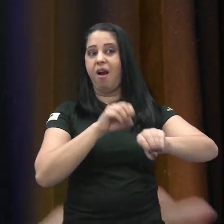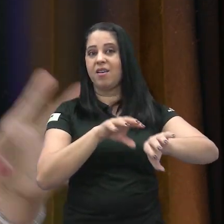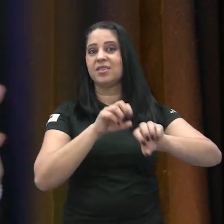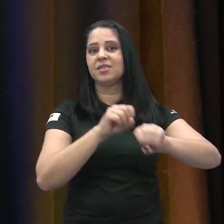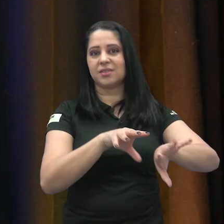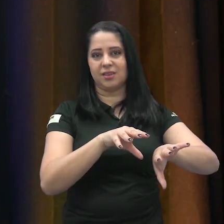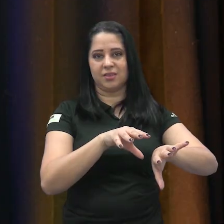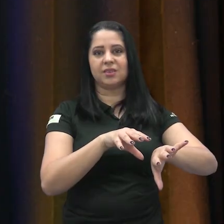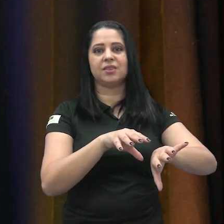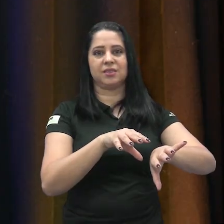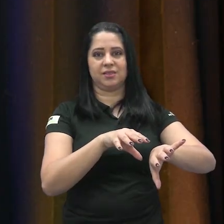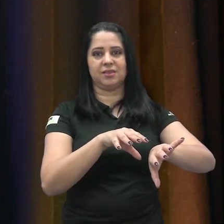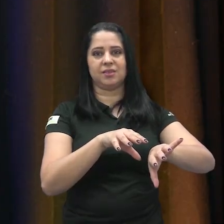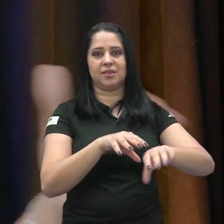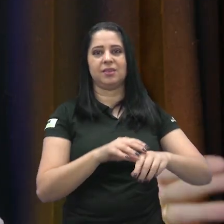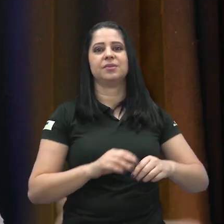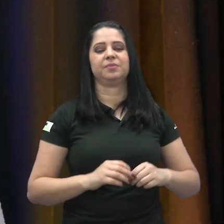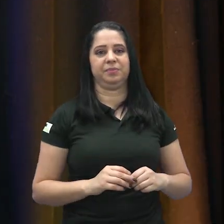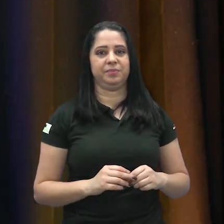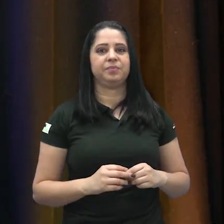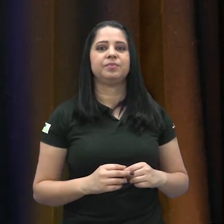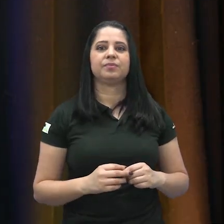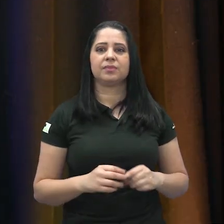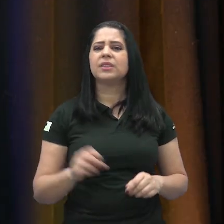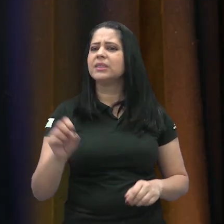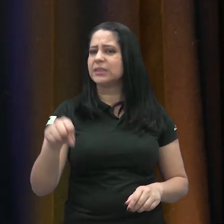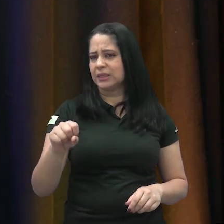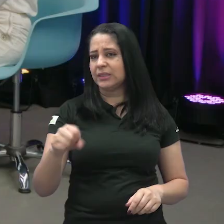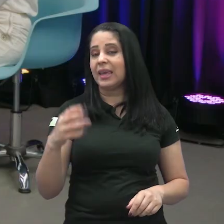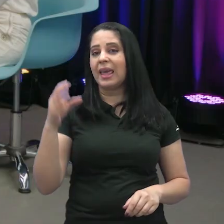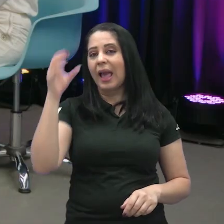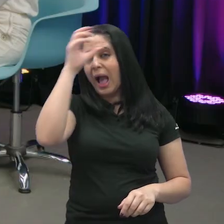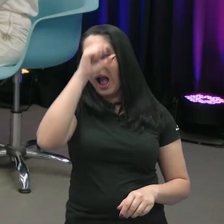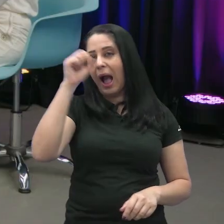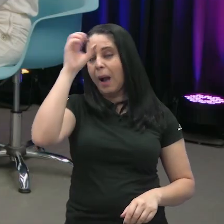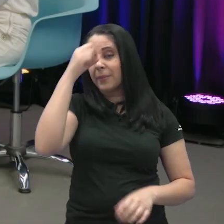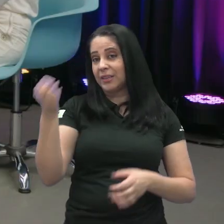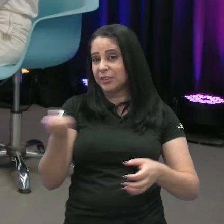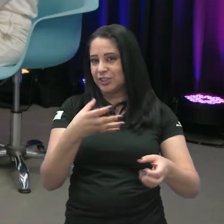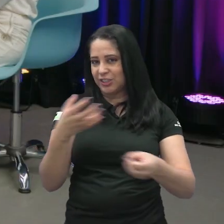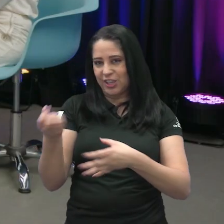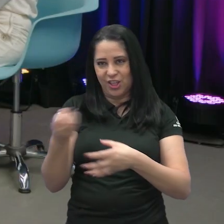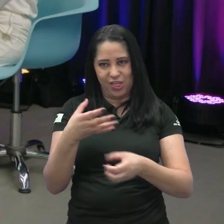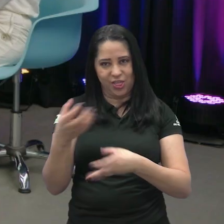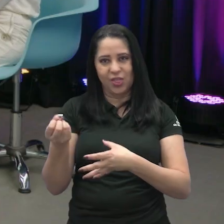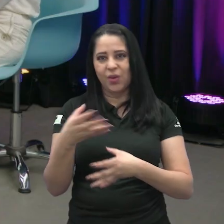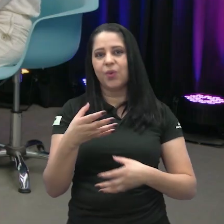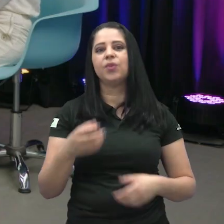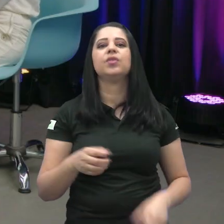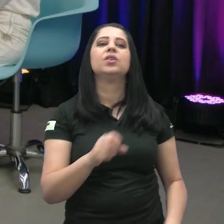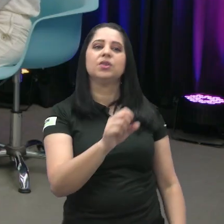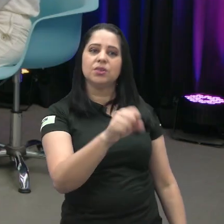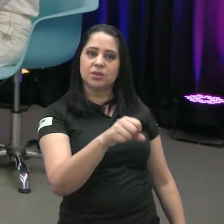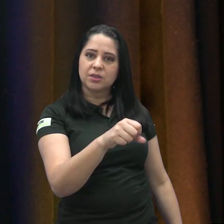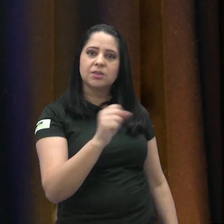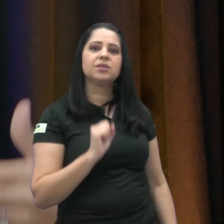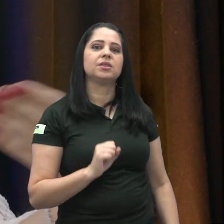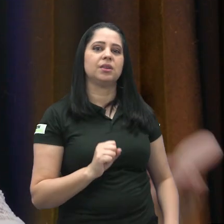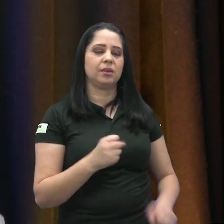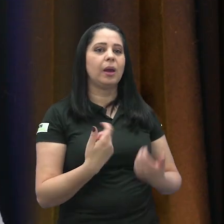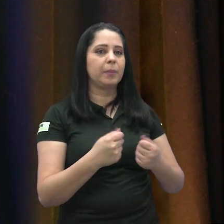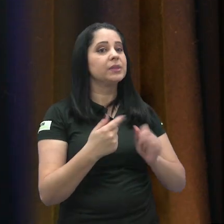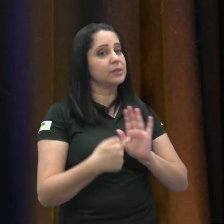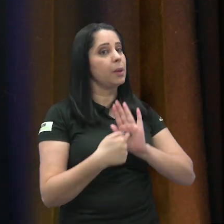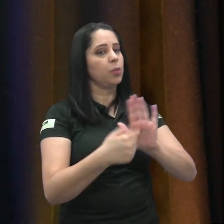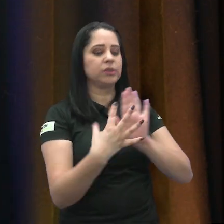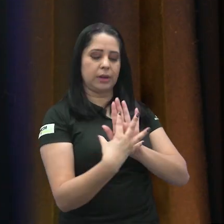aprendeu, aprender coisas novas para então direcionar aquele ser. Ressignificar, né? Para que a gente não passe para frente processos de dor. E daí né? vem a coerência